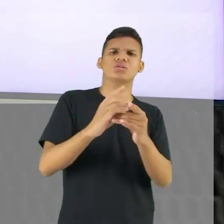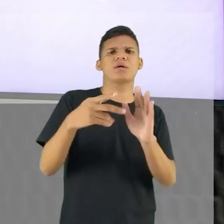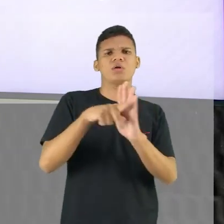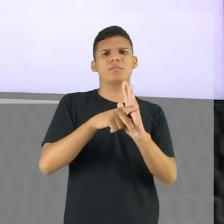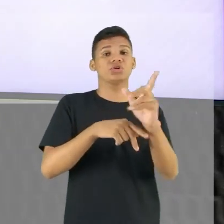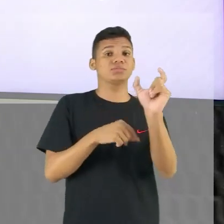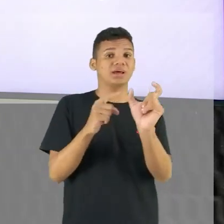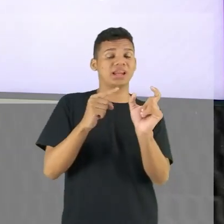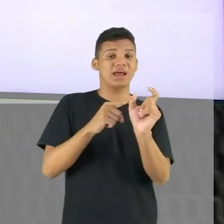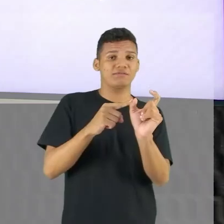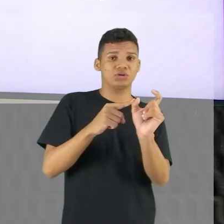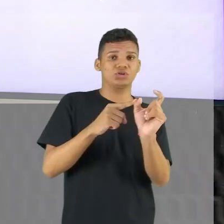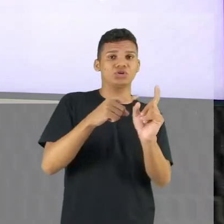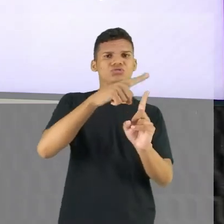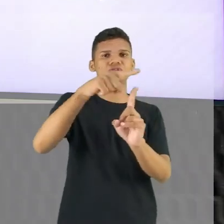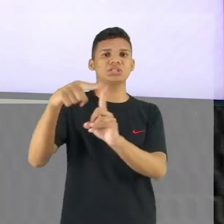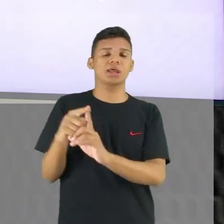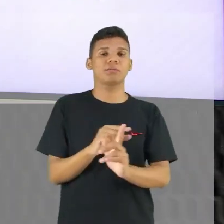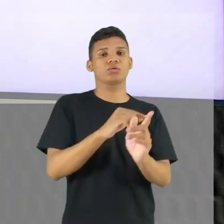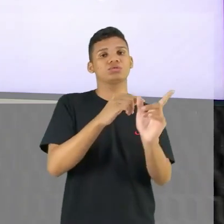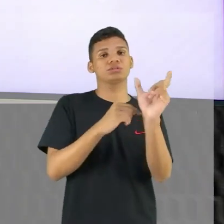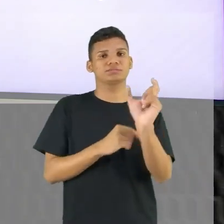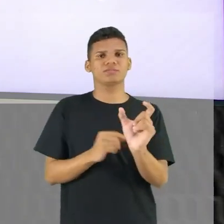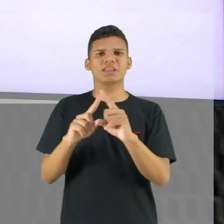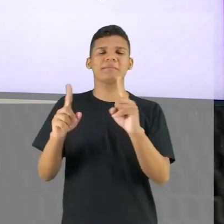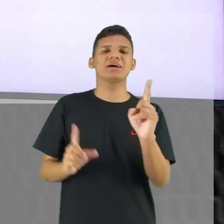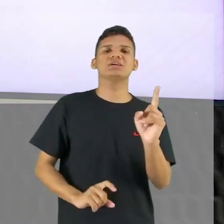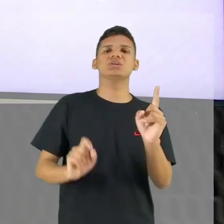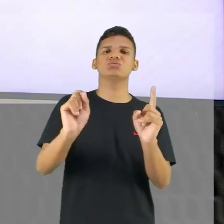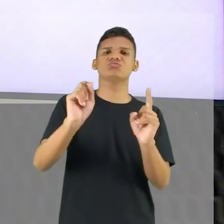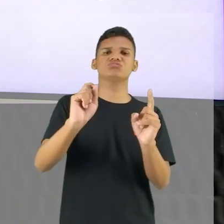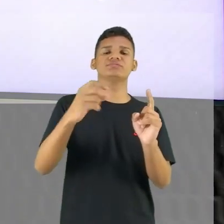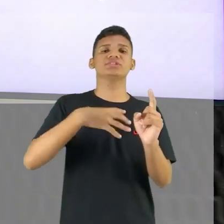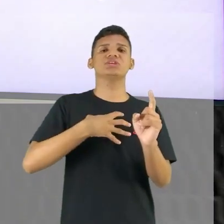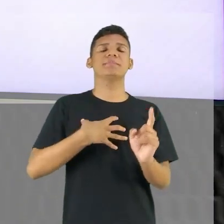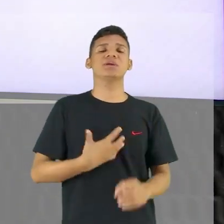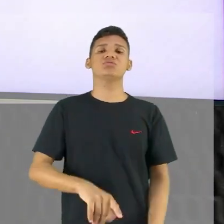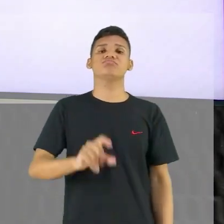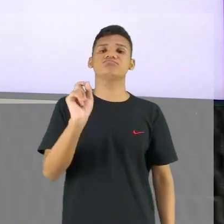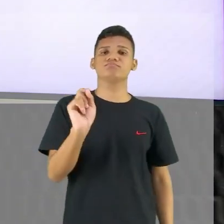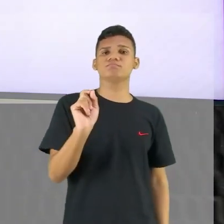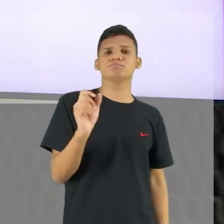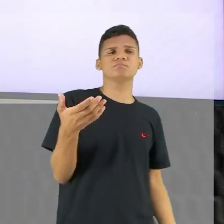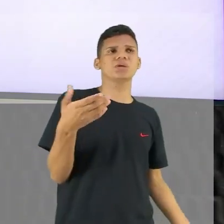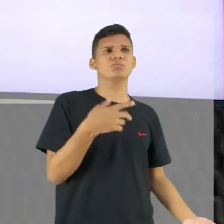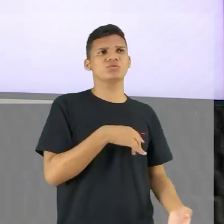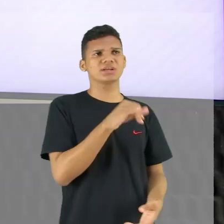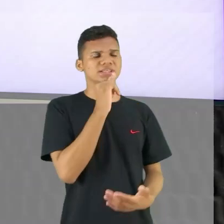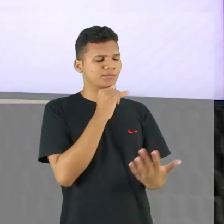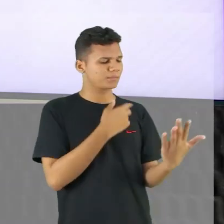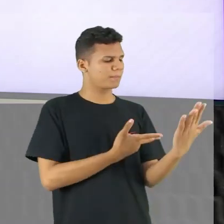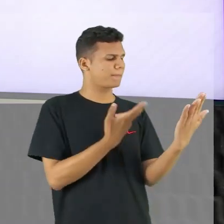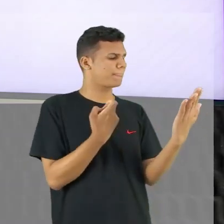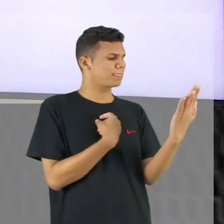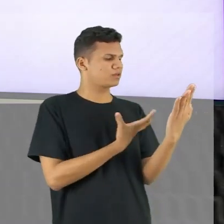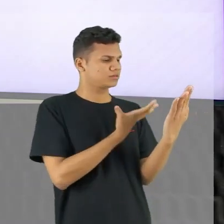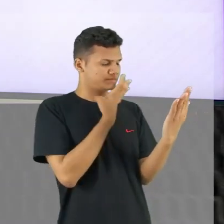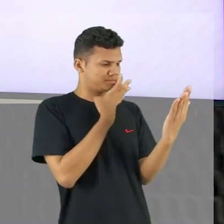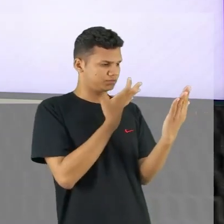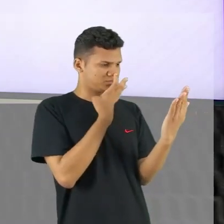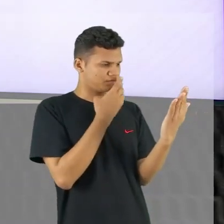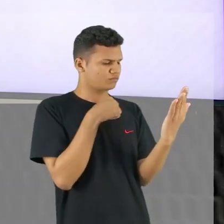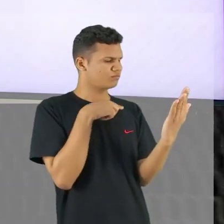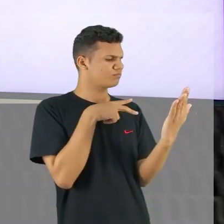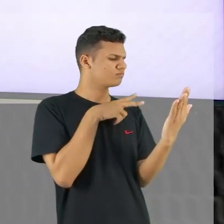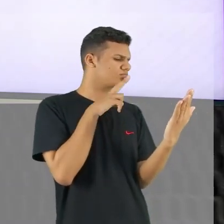nesse tipo de texto. O eu lírico evidencia um sentimento de quê? Então, olha para esse poema com versos